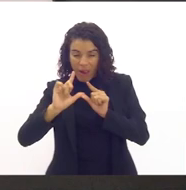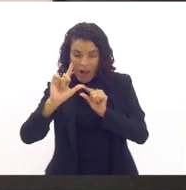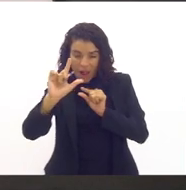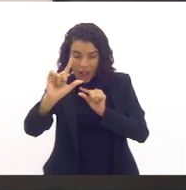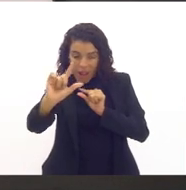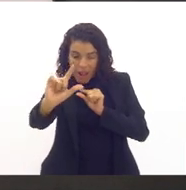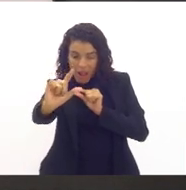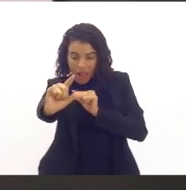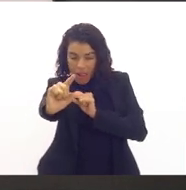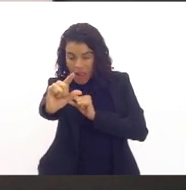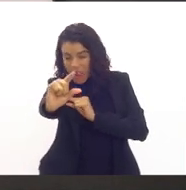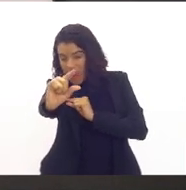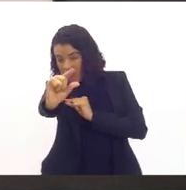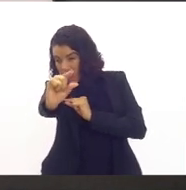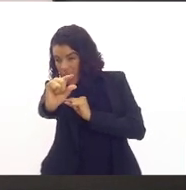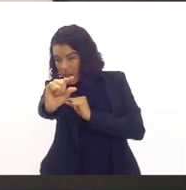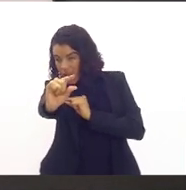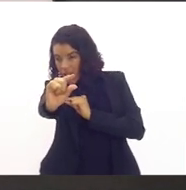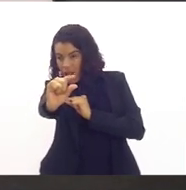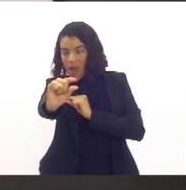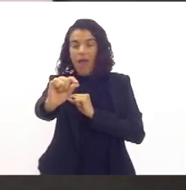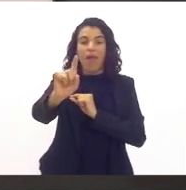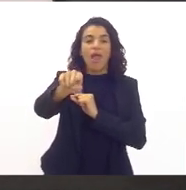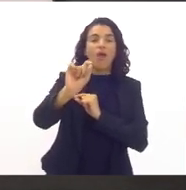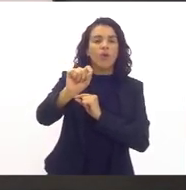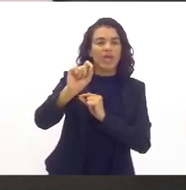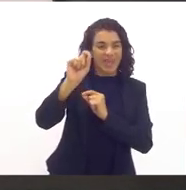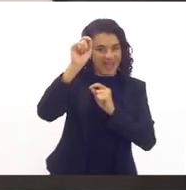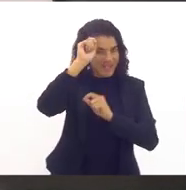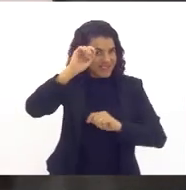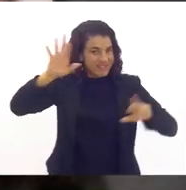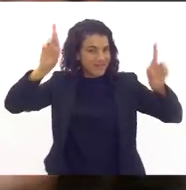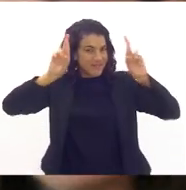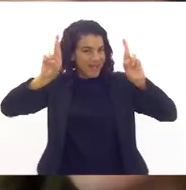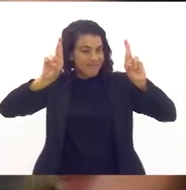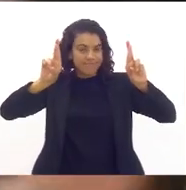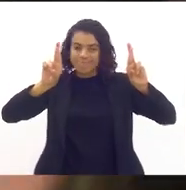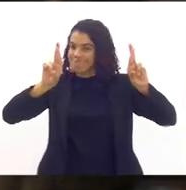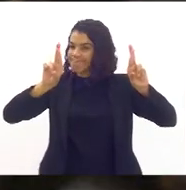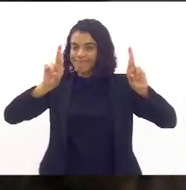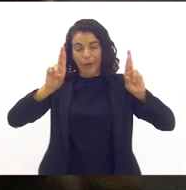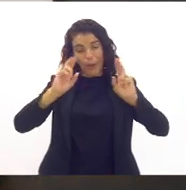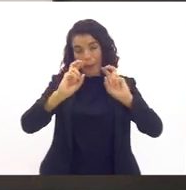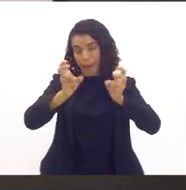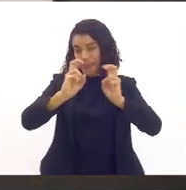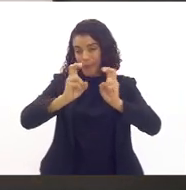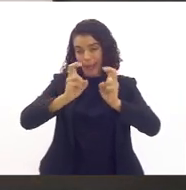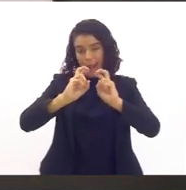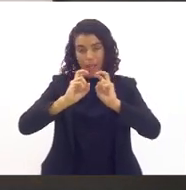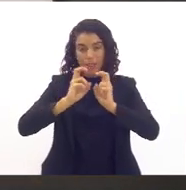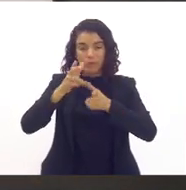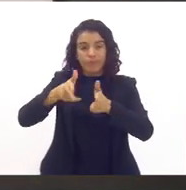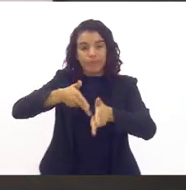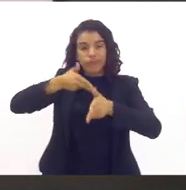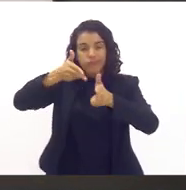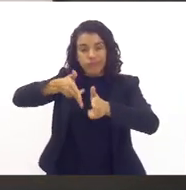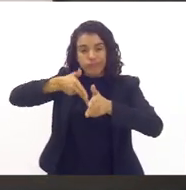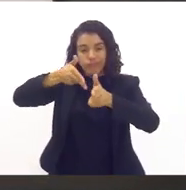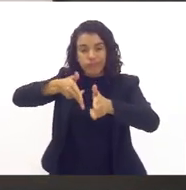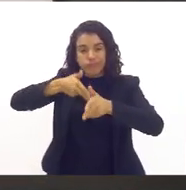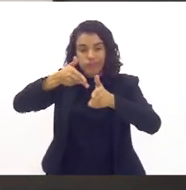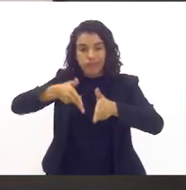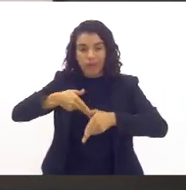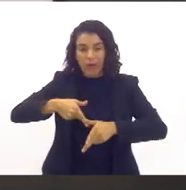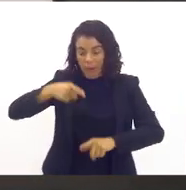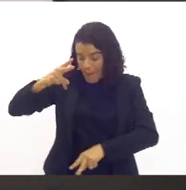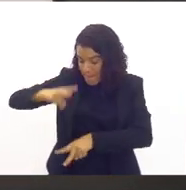Aí você acha que é a luz da esperança. Não é a luz da esperança, é um trem que está vindo e aí você se descobre amarrado no